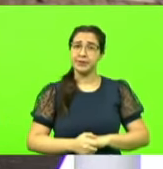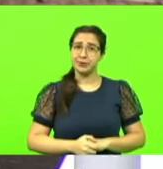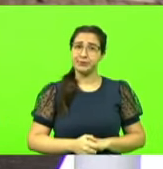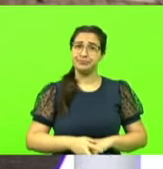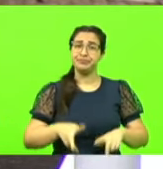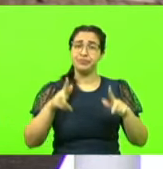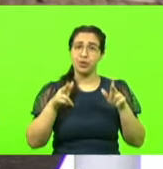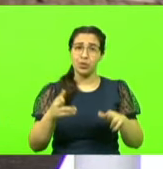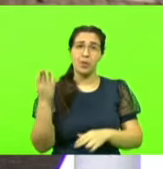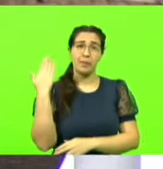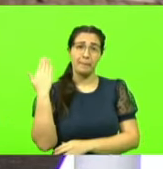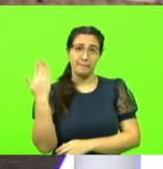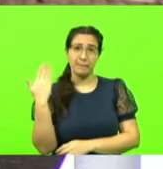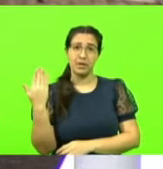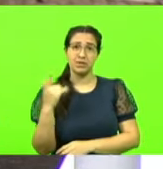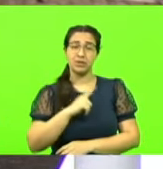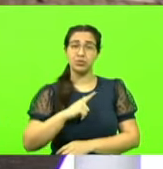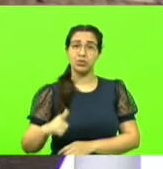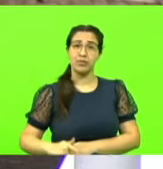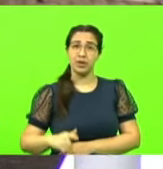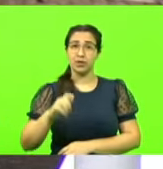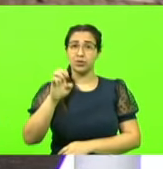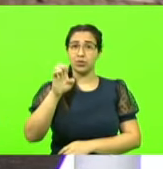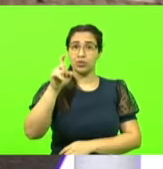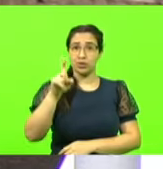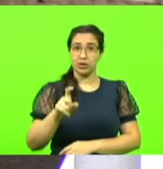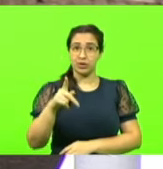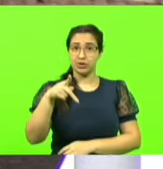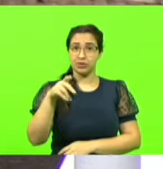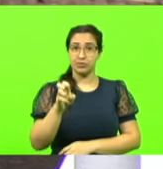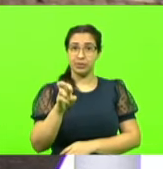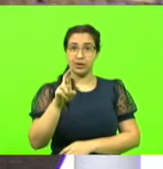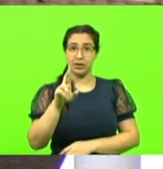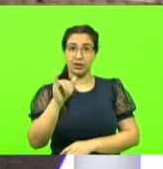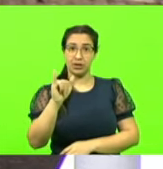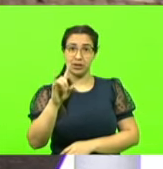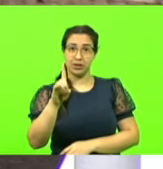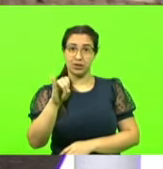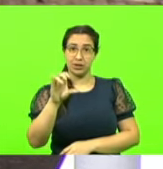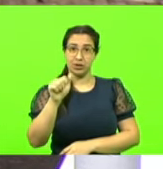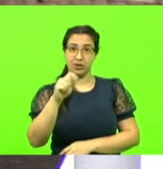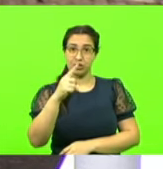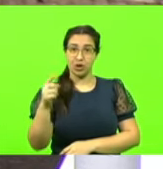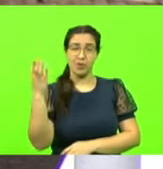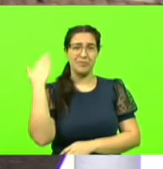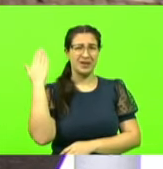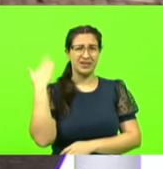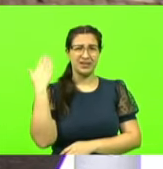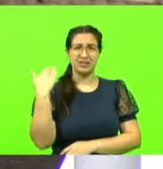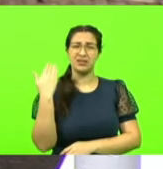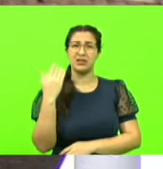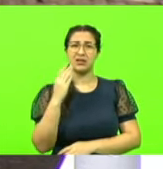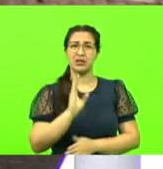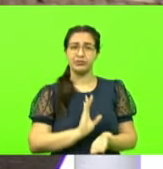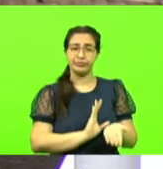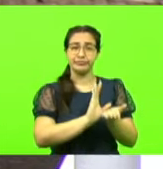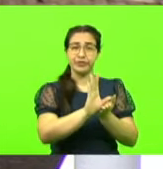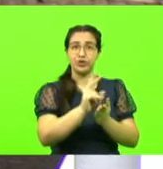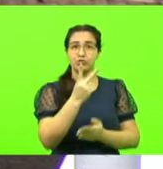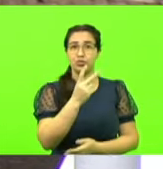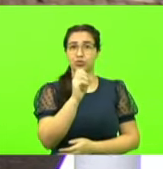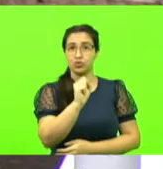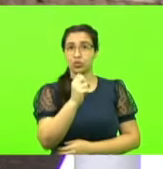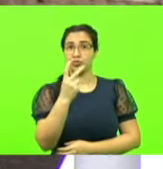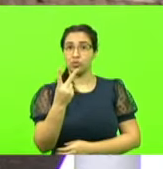ex-governador Espiridião Amin, lá no passado, colocou dinheiro na 282, porque o governo federal não fazia,